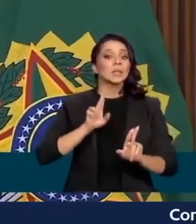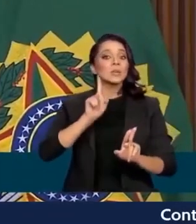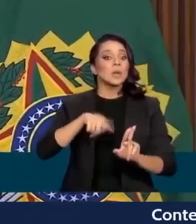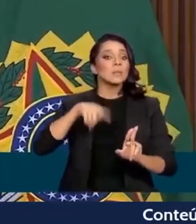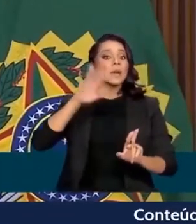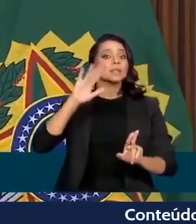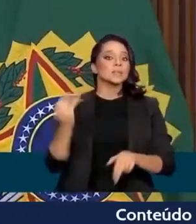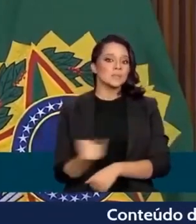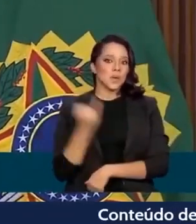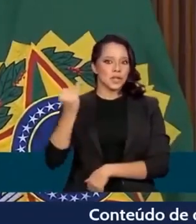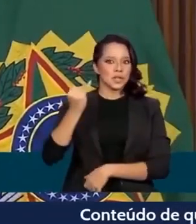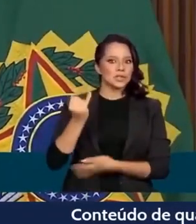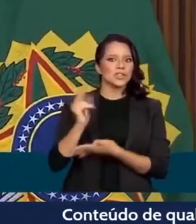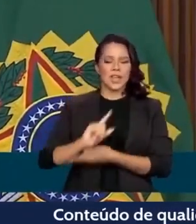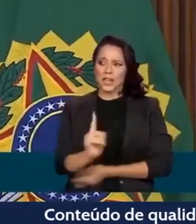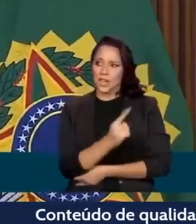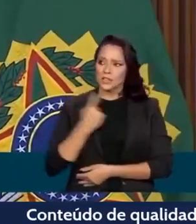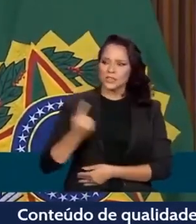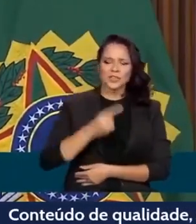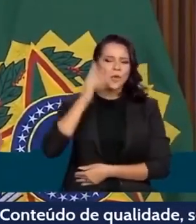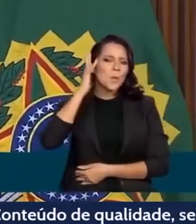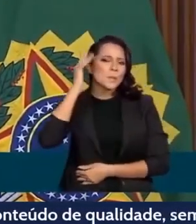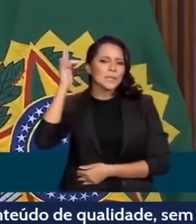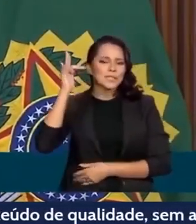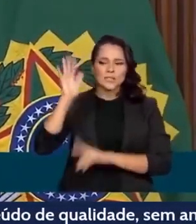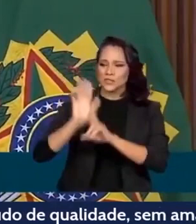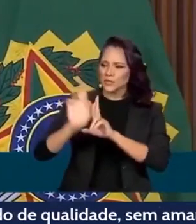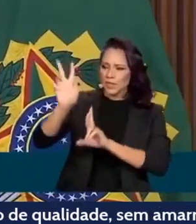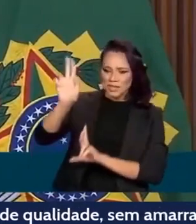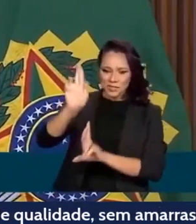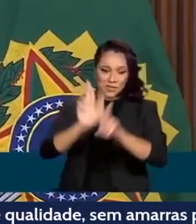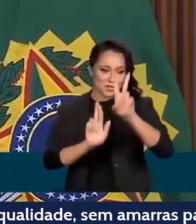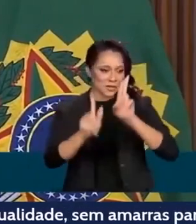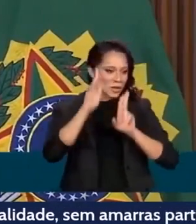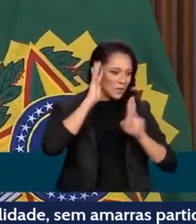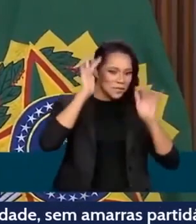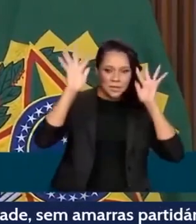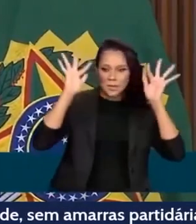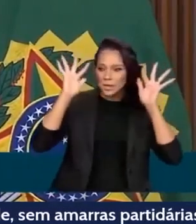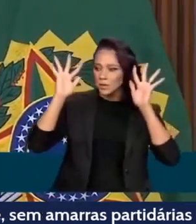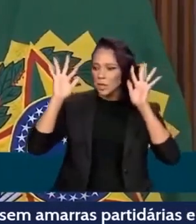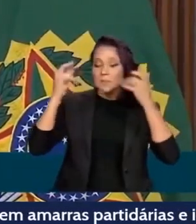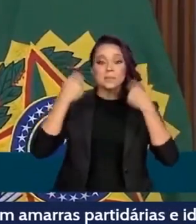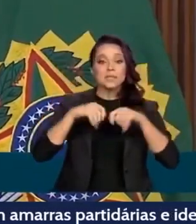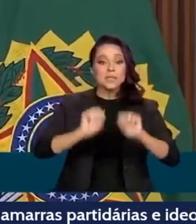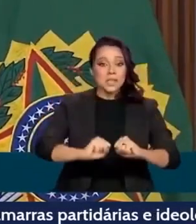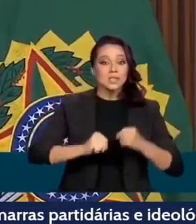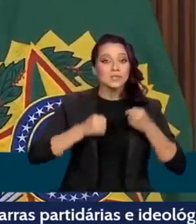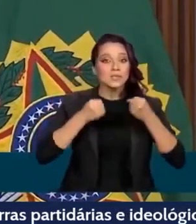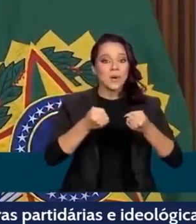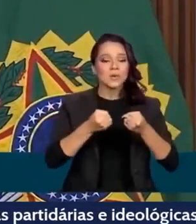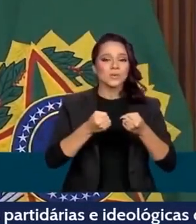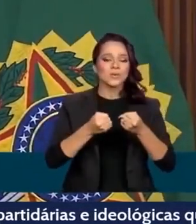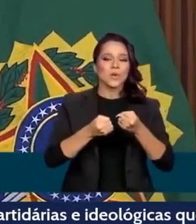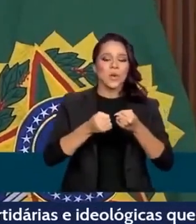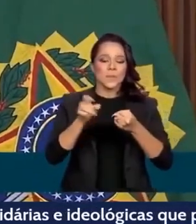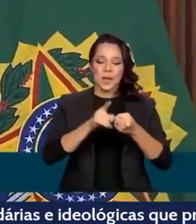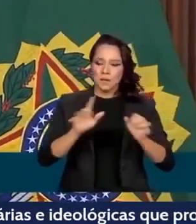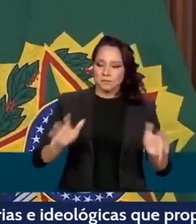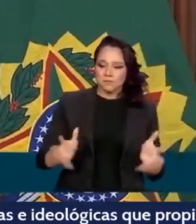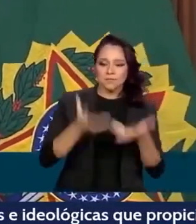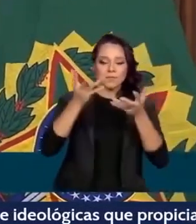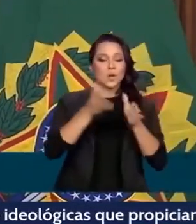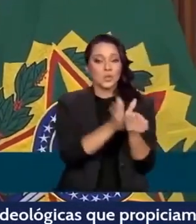o que é importante é que a gente pensando diferente tem que fazer o esforço para que na construção